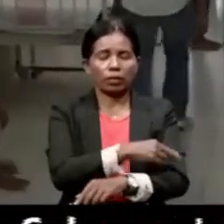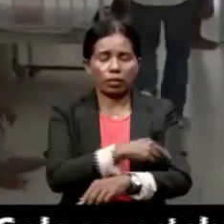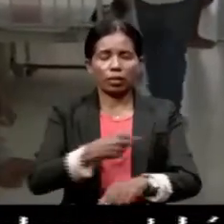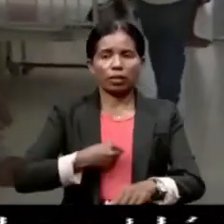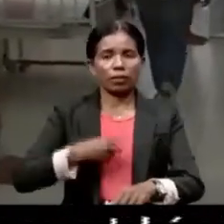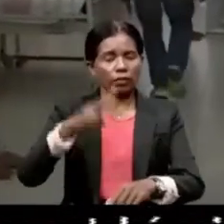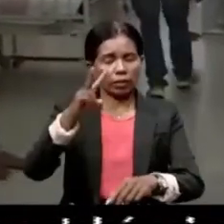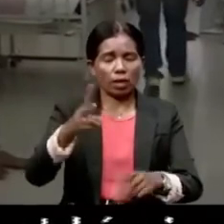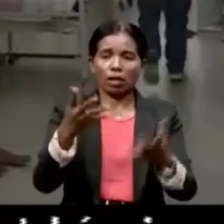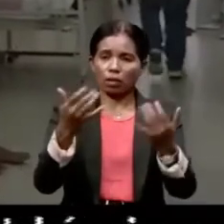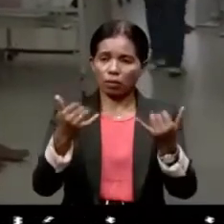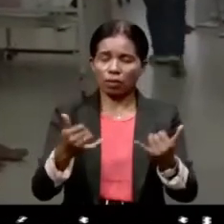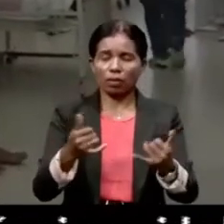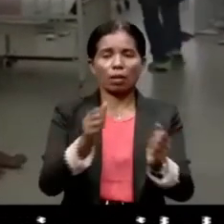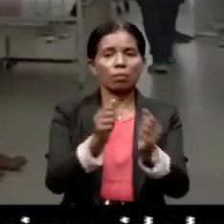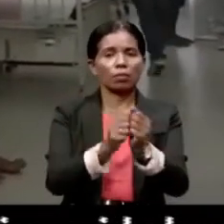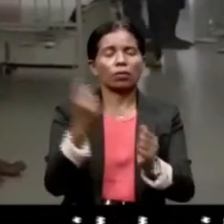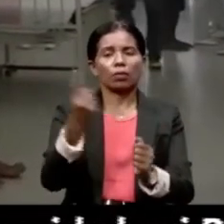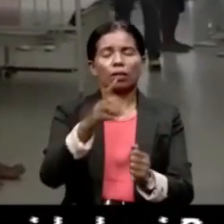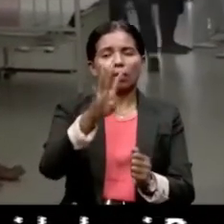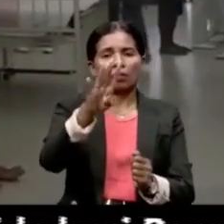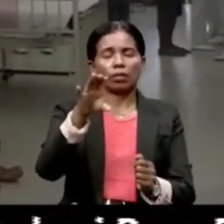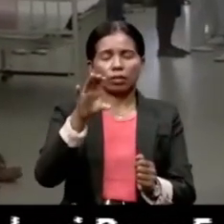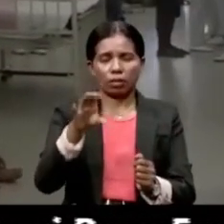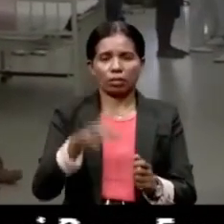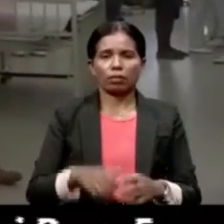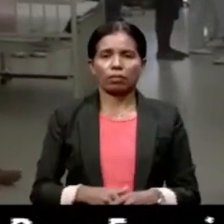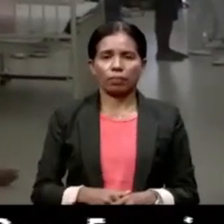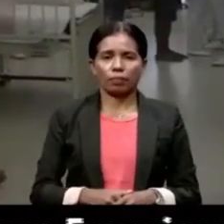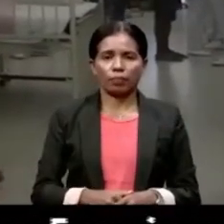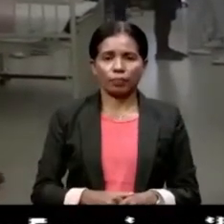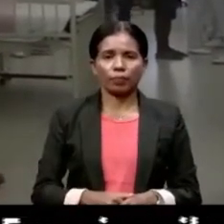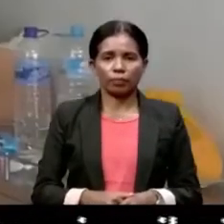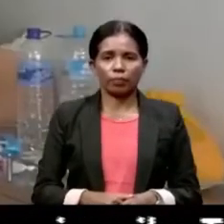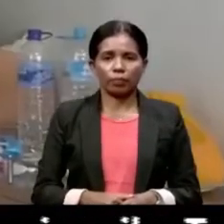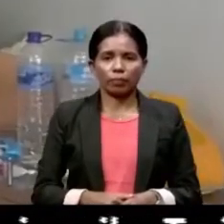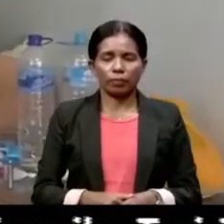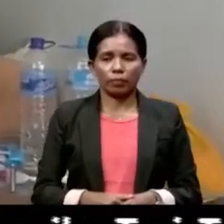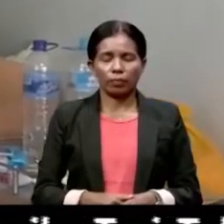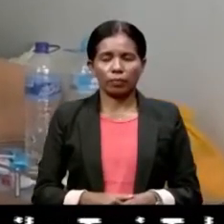Valadares, todo o que é atos a 3 Zina Lola, Dilma Suzete e GMN.